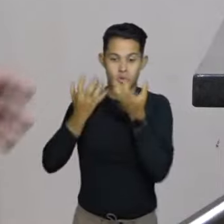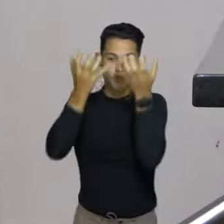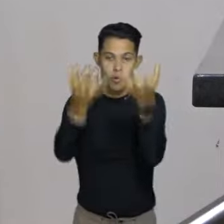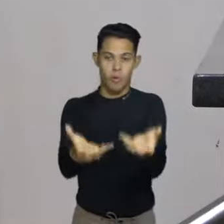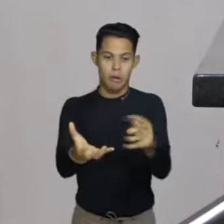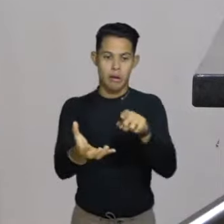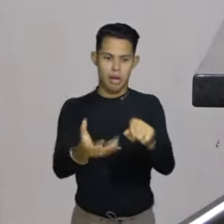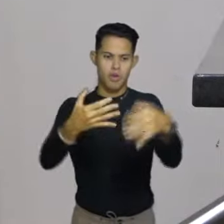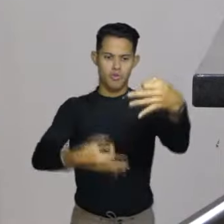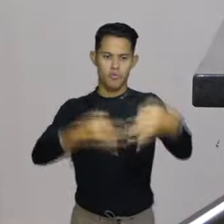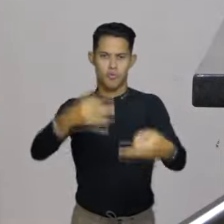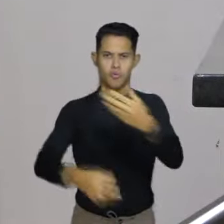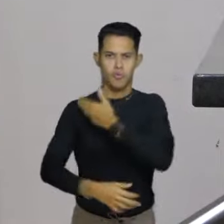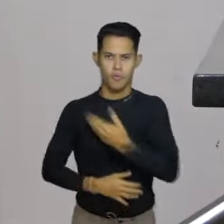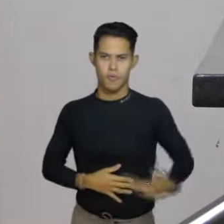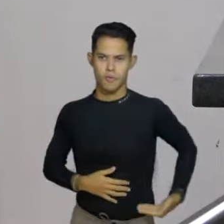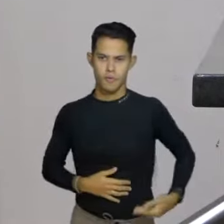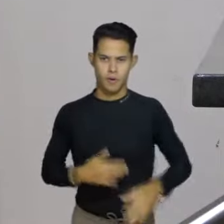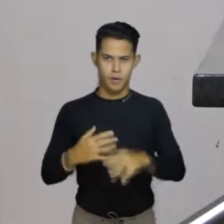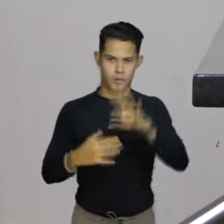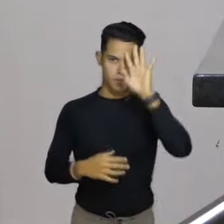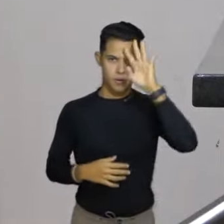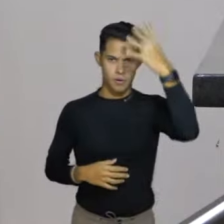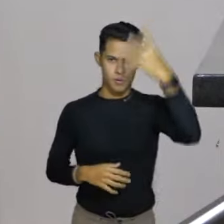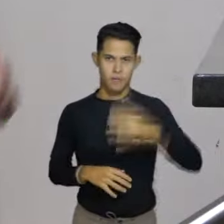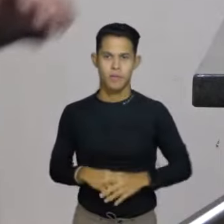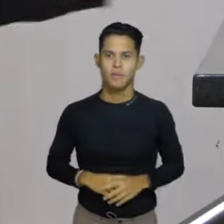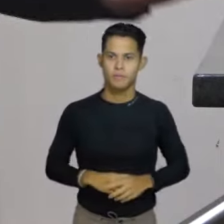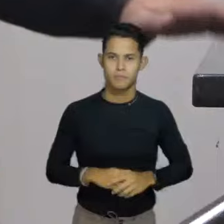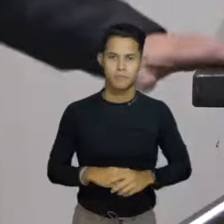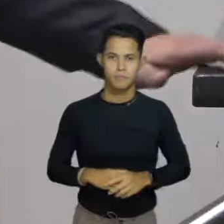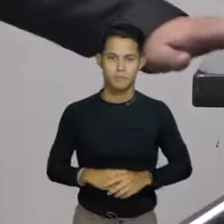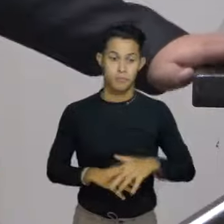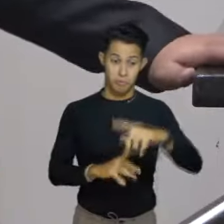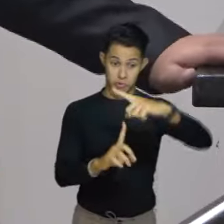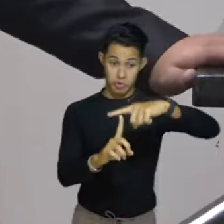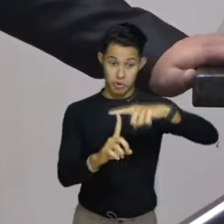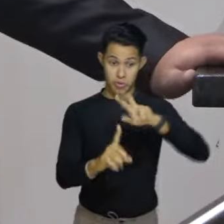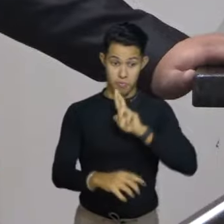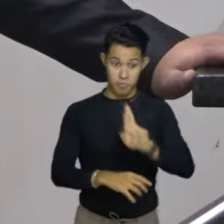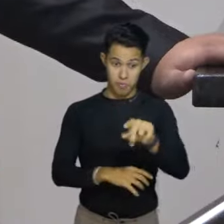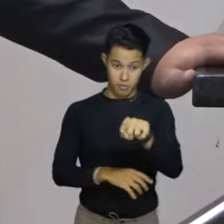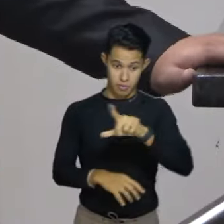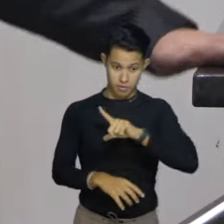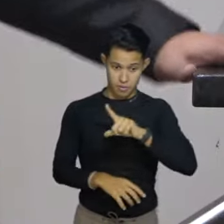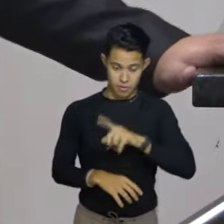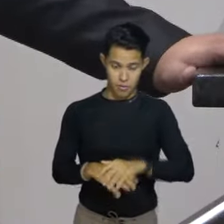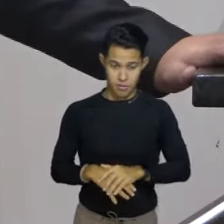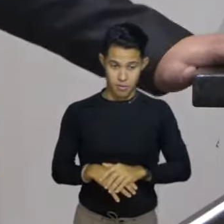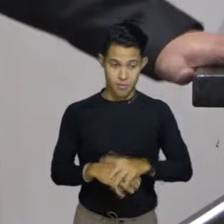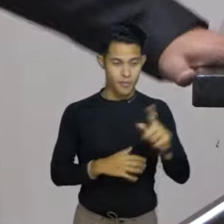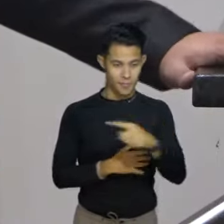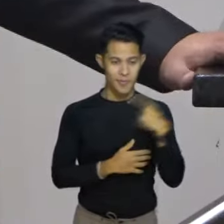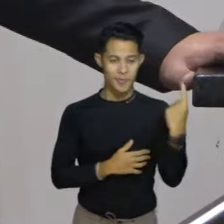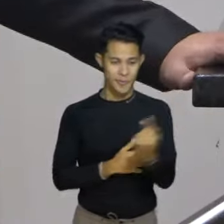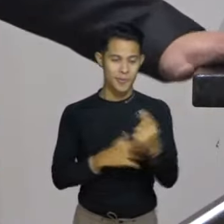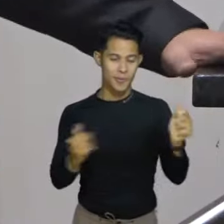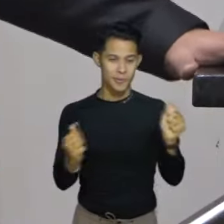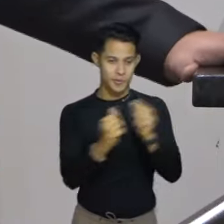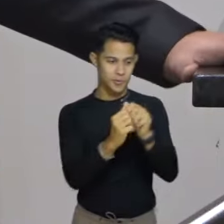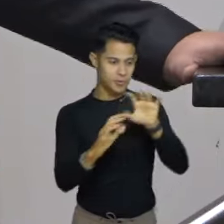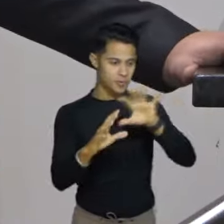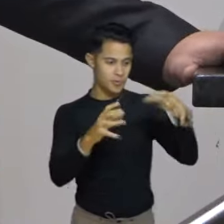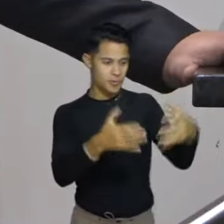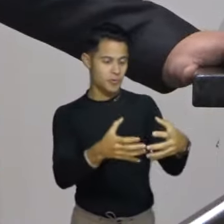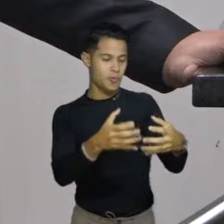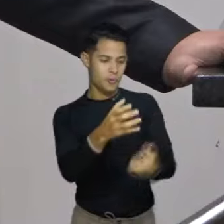para ter colher esse tipo de resultado esse tipinho de resultado Vamos fazer um colegiado vamos montar